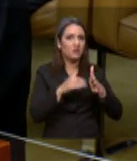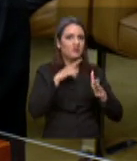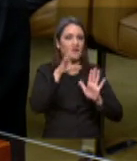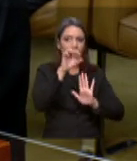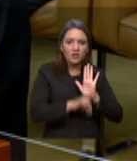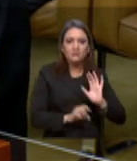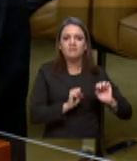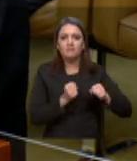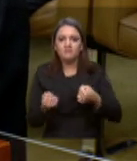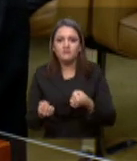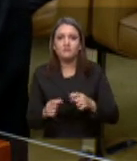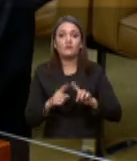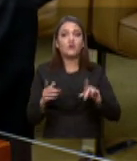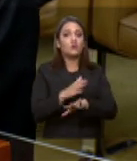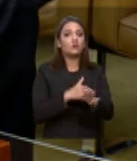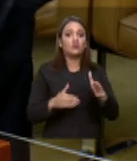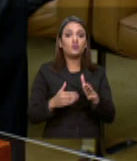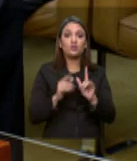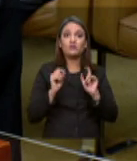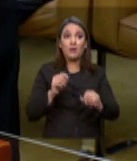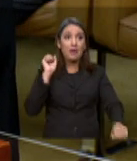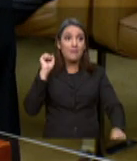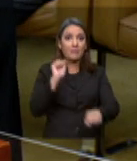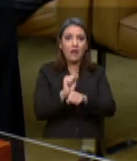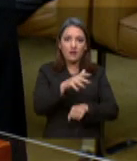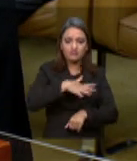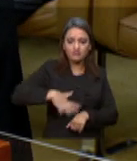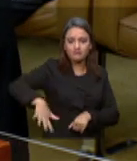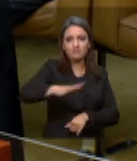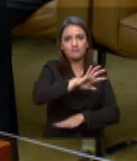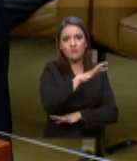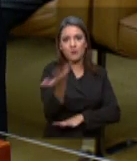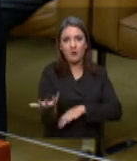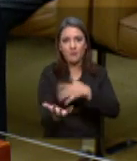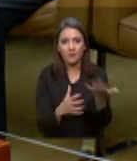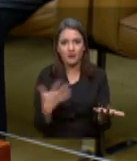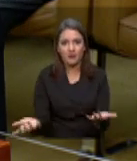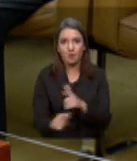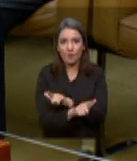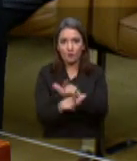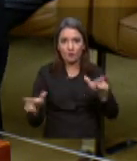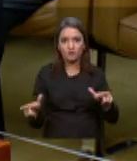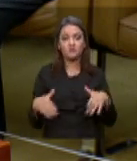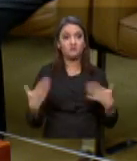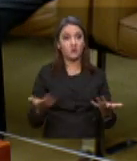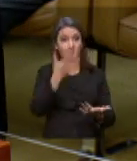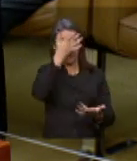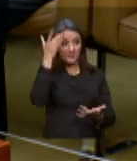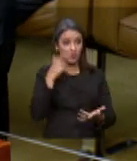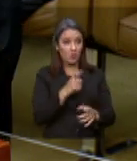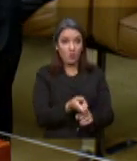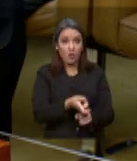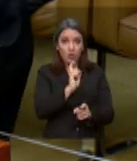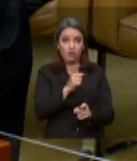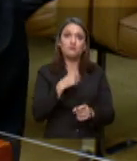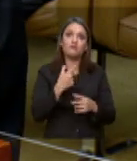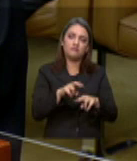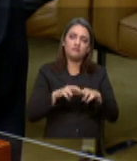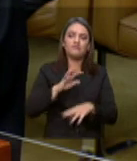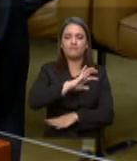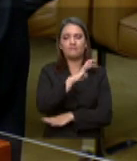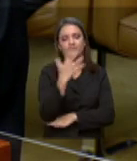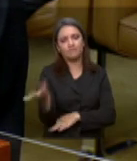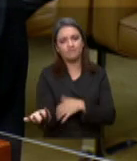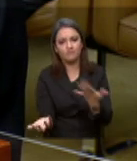para embargar essas áreas desmatadas ilegalmente e, portanto, não retirar a expectativa de lucro do desmatamento, né. Tudo isso feito em